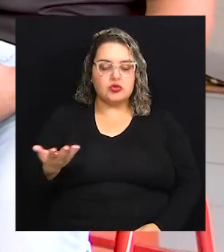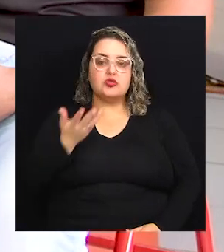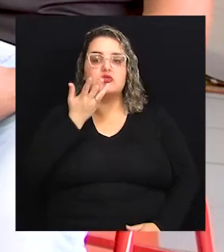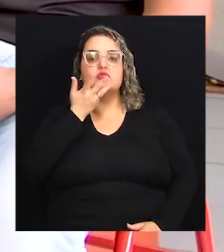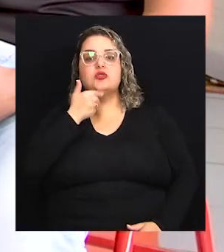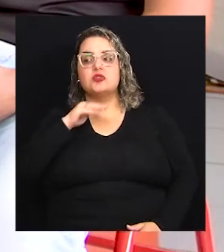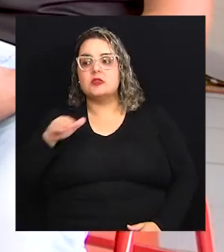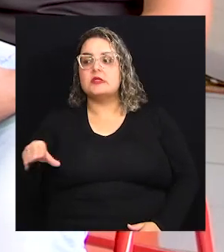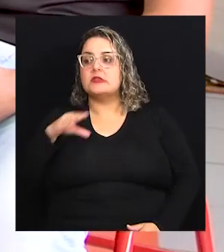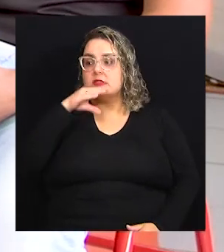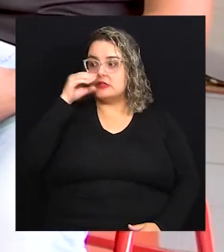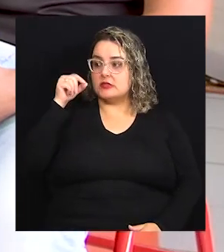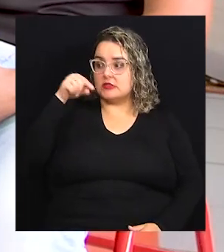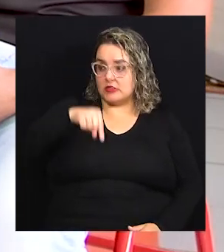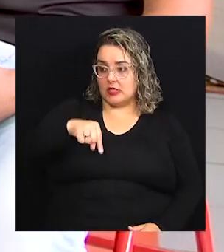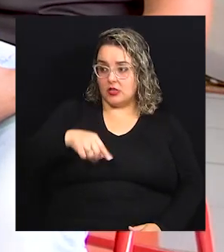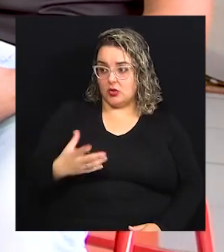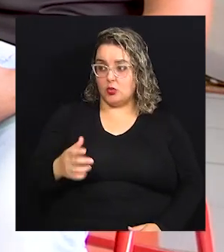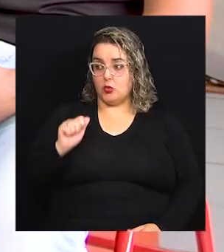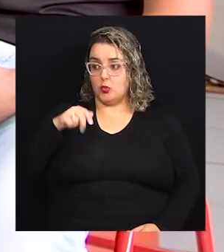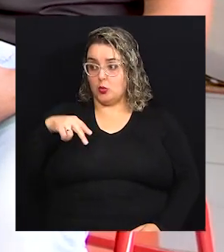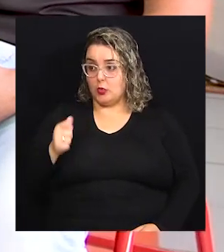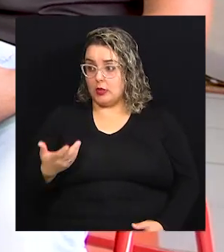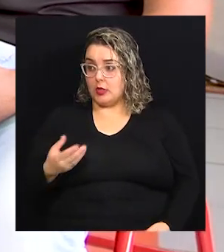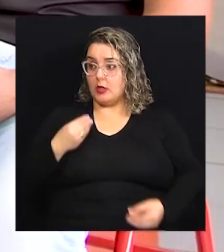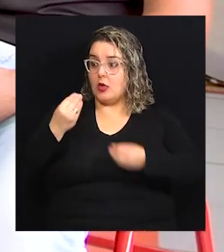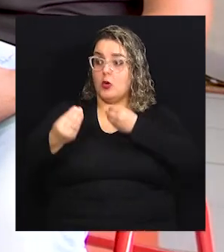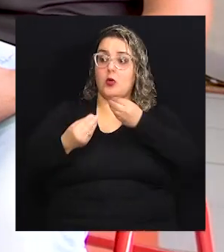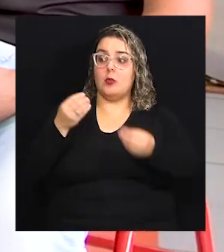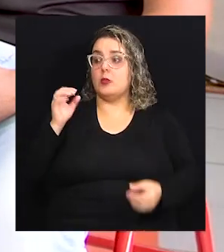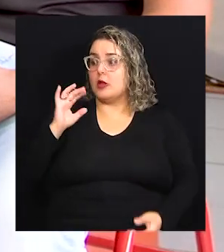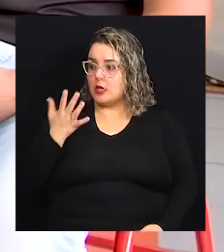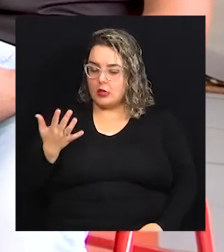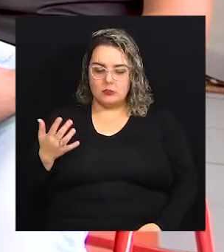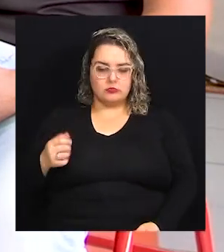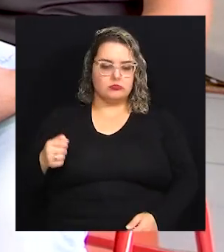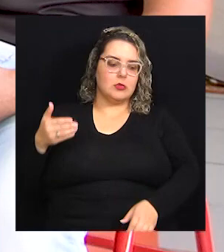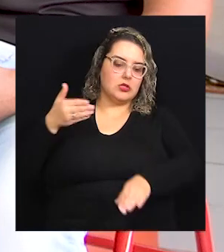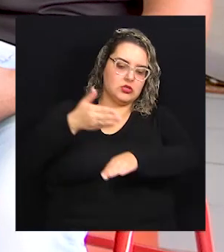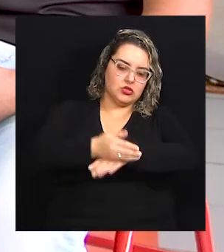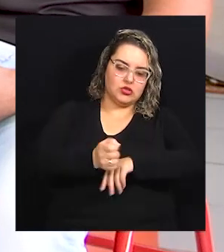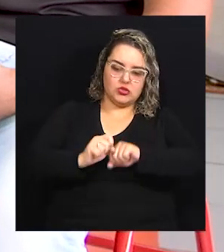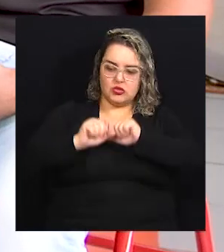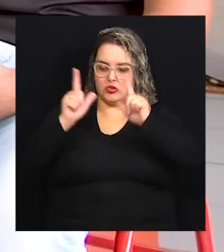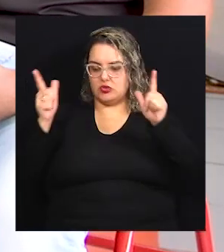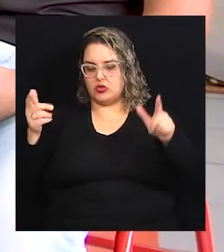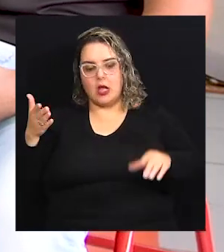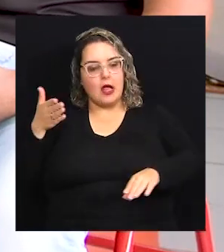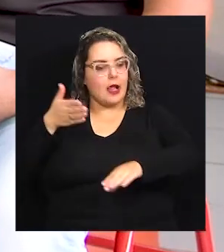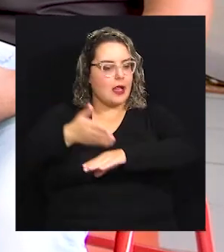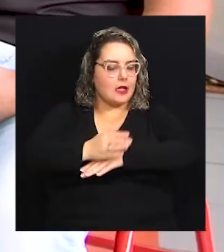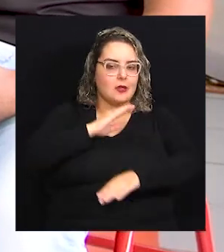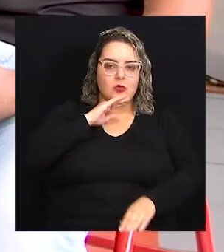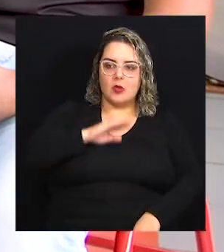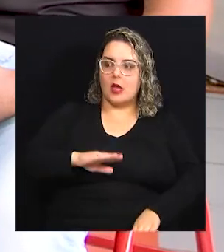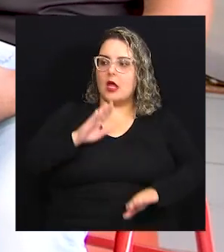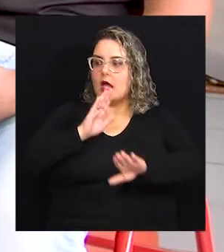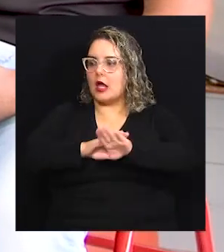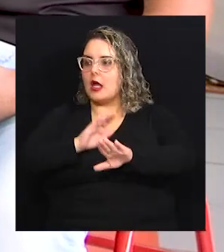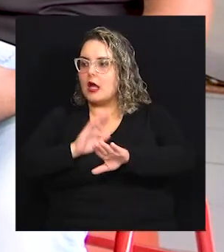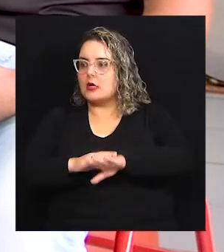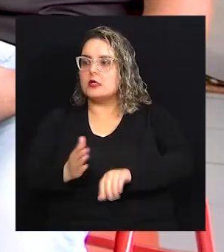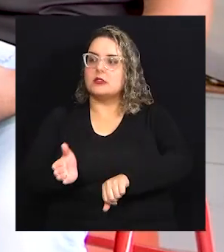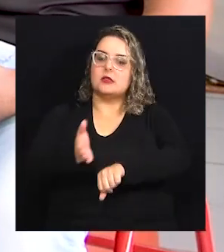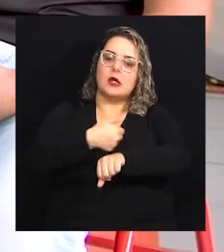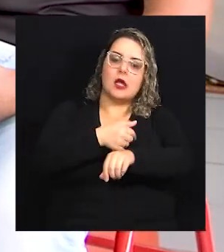das crianças e desses adolescentes aqui no ANA. Como é que funciona? Eles entram de manhã, entram à tarde,